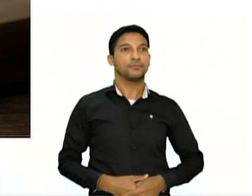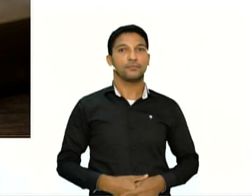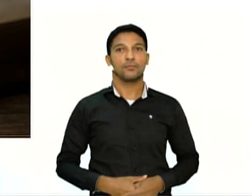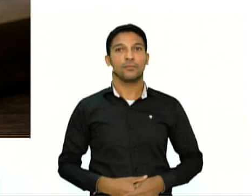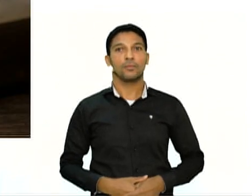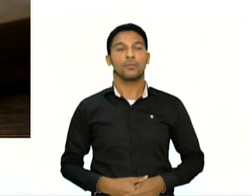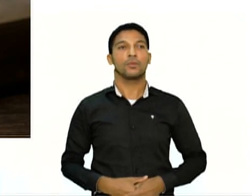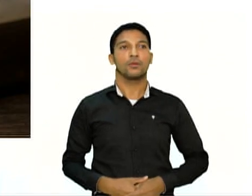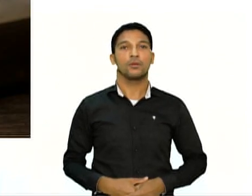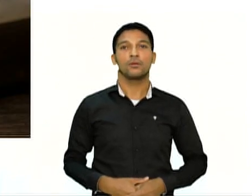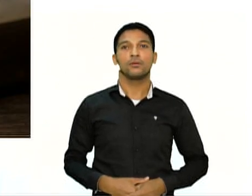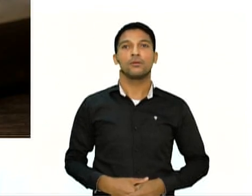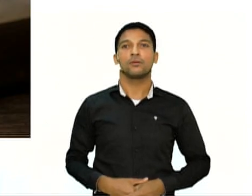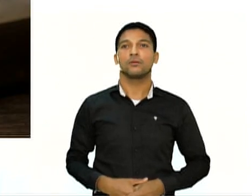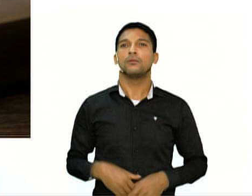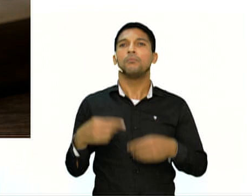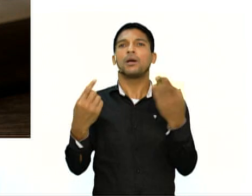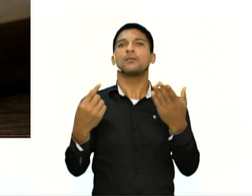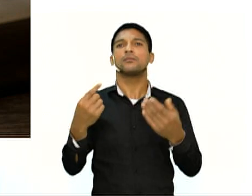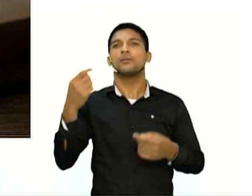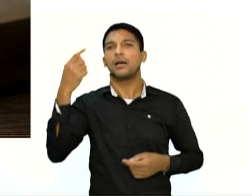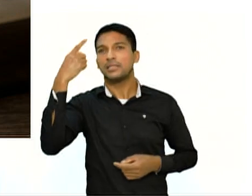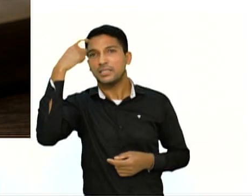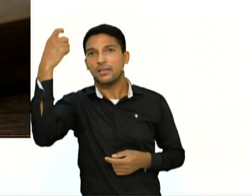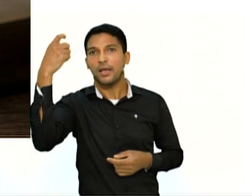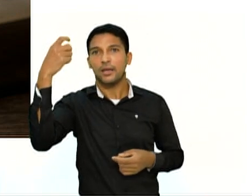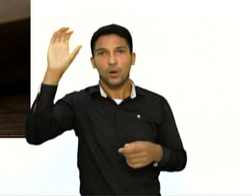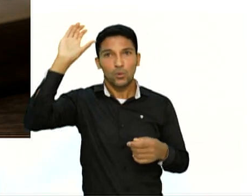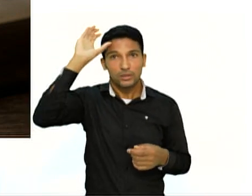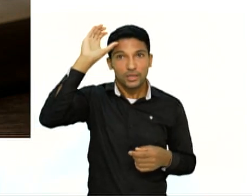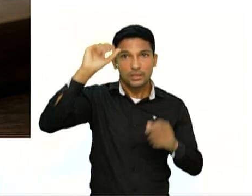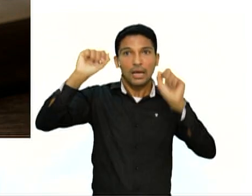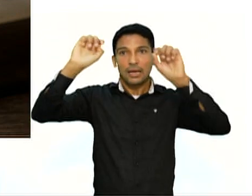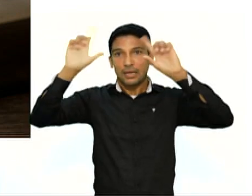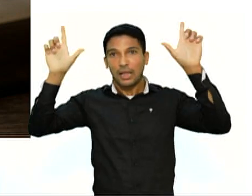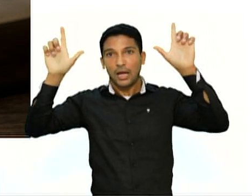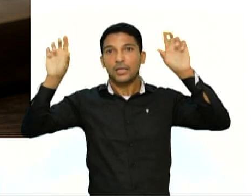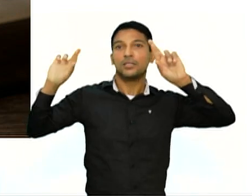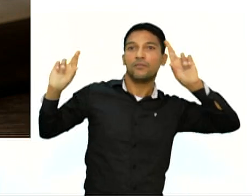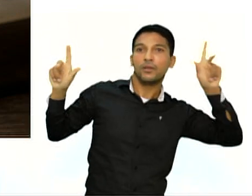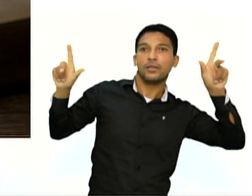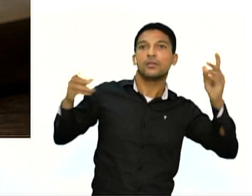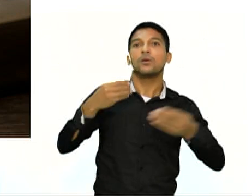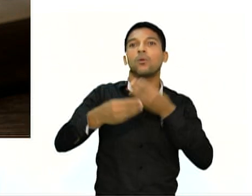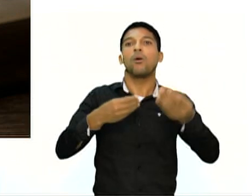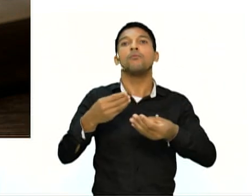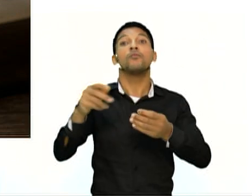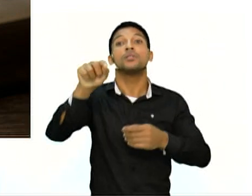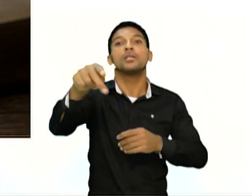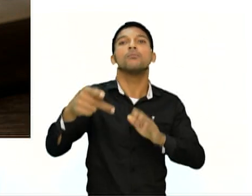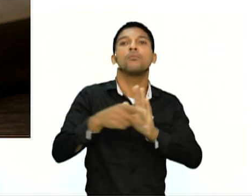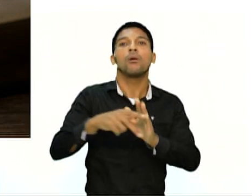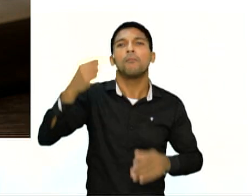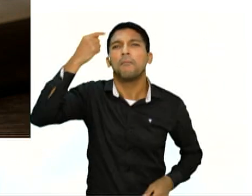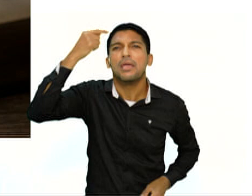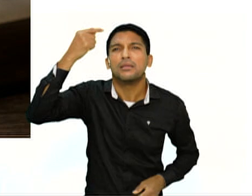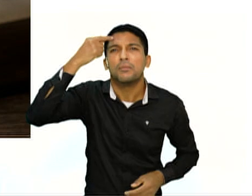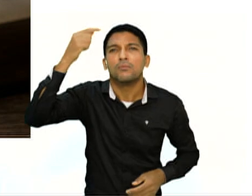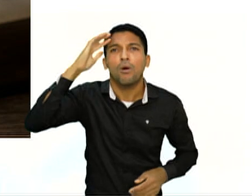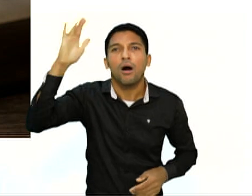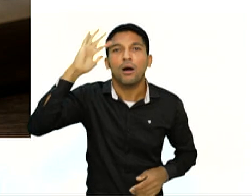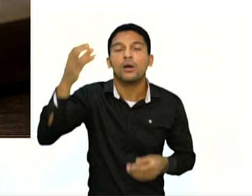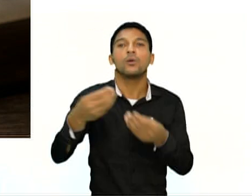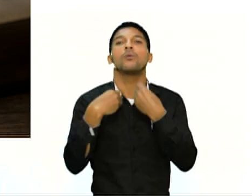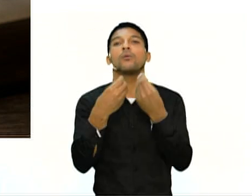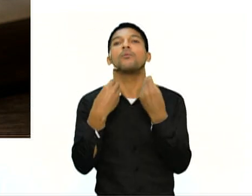Quais são as ideias claras e distintas que você consegue constatar a partir do seu próprio pensamento? Então, observando aqui,